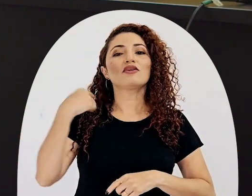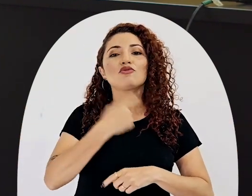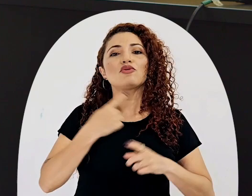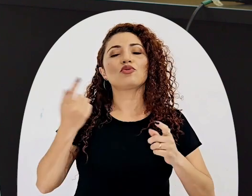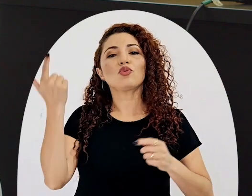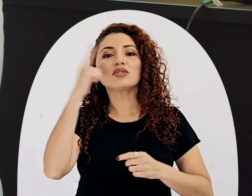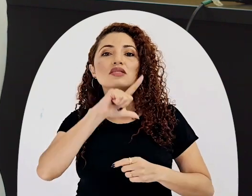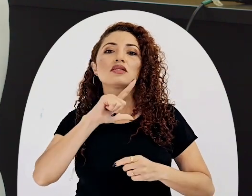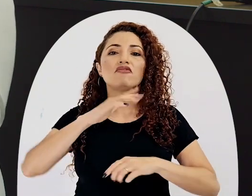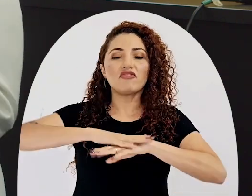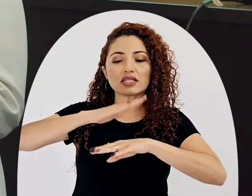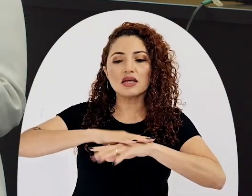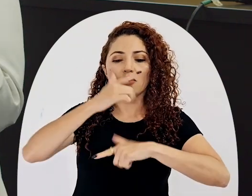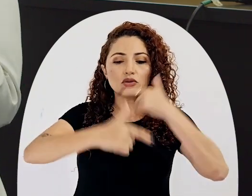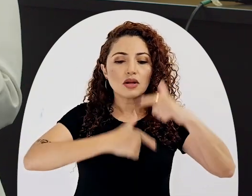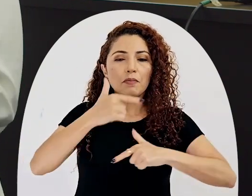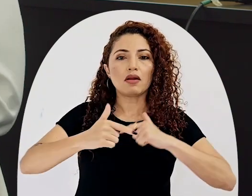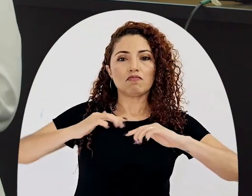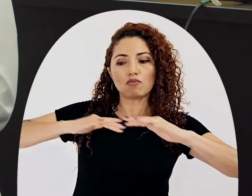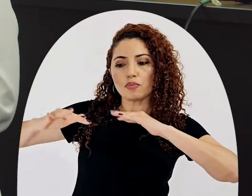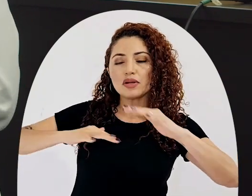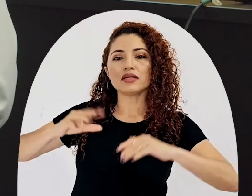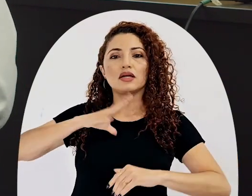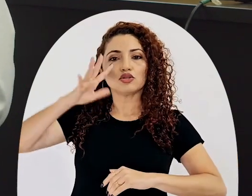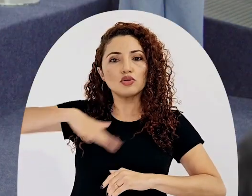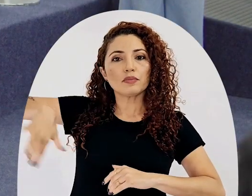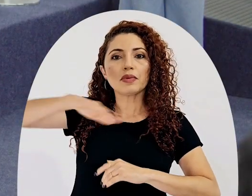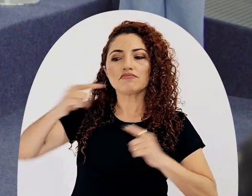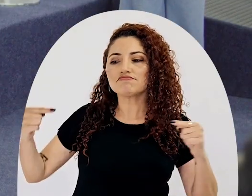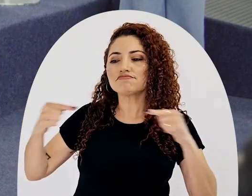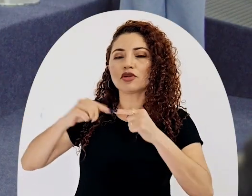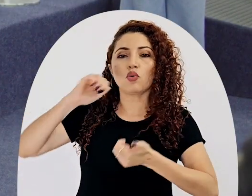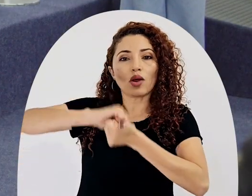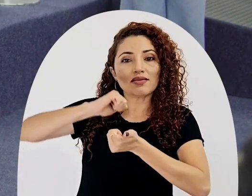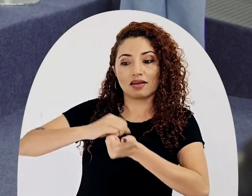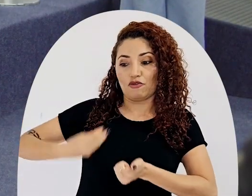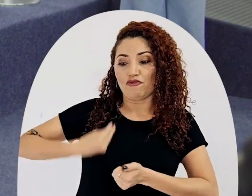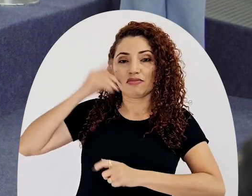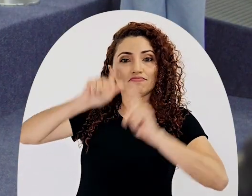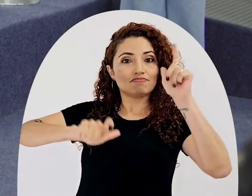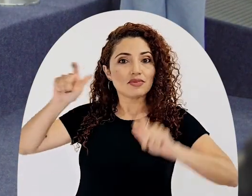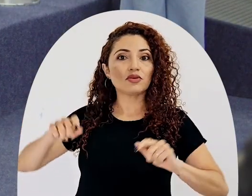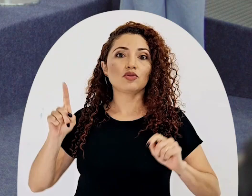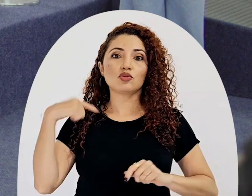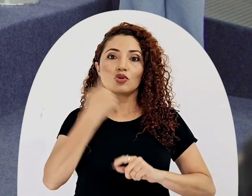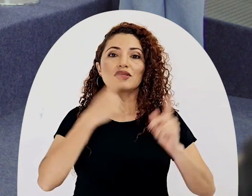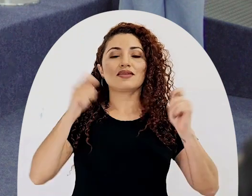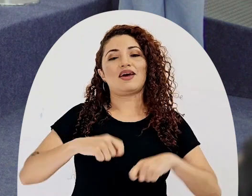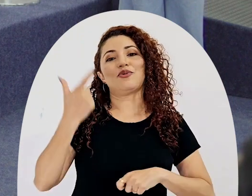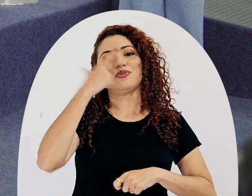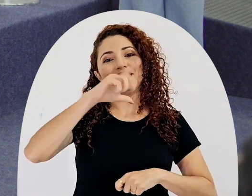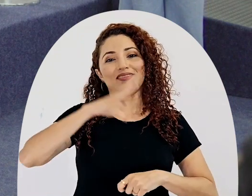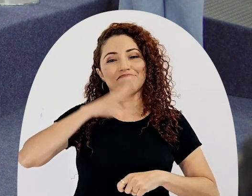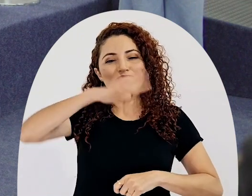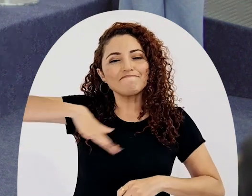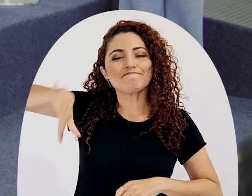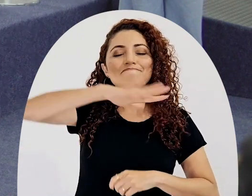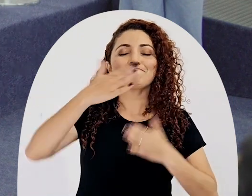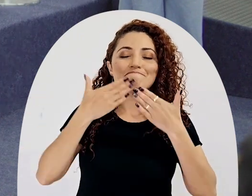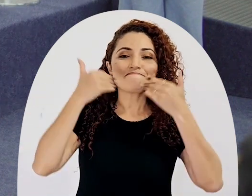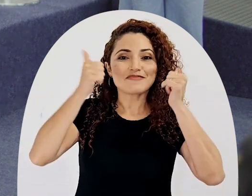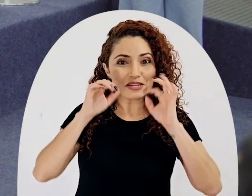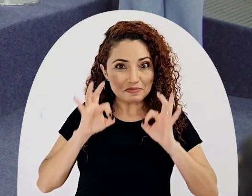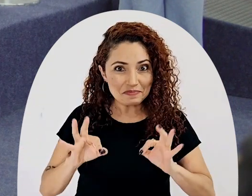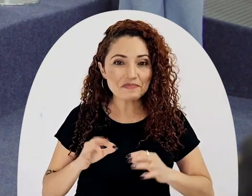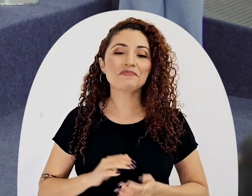mobilidade urbana cada vez mais alinhada com a qualidade de vida das pessoas e que a gente consiga, de fato, ter cidades melhores, tá bom? De